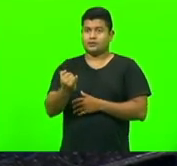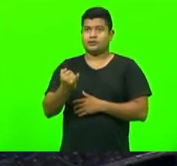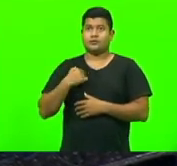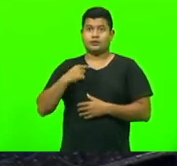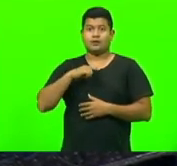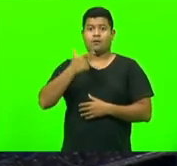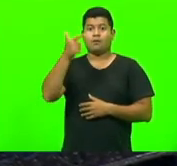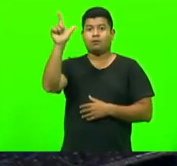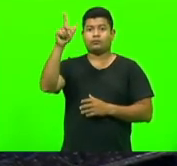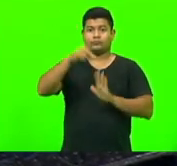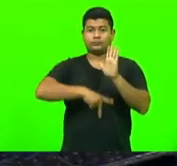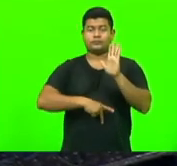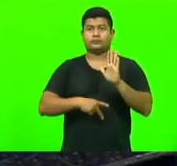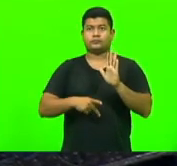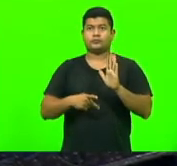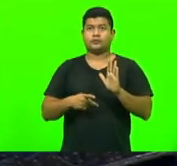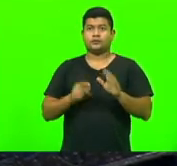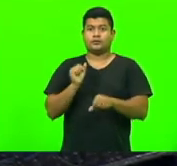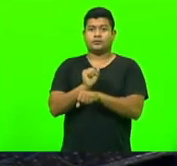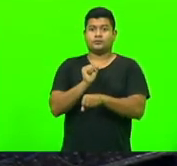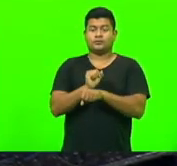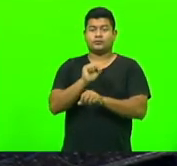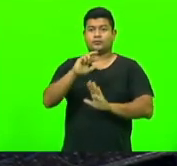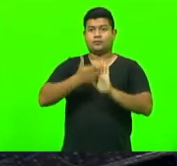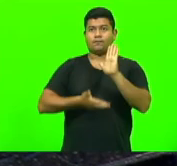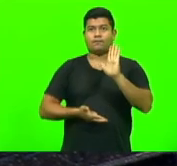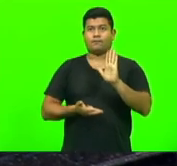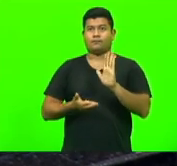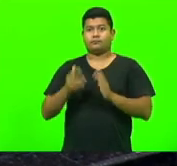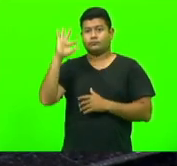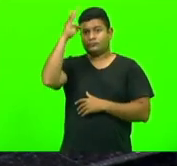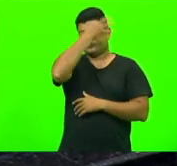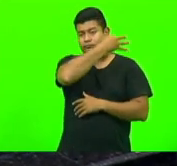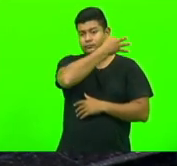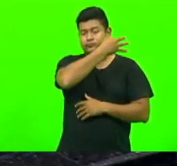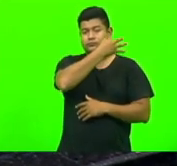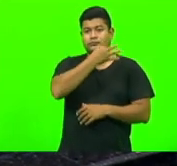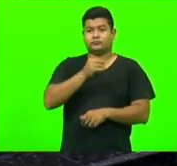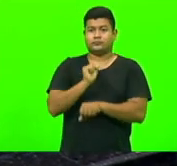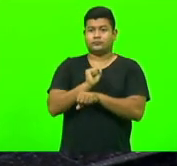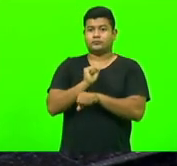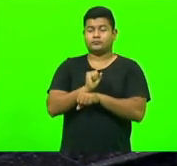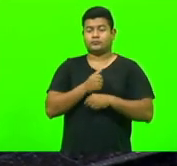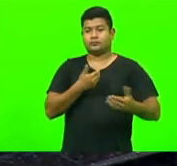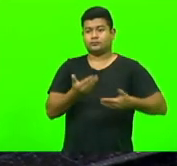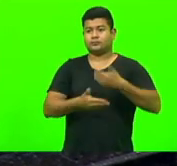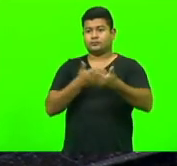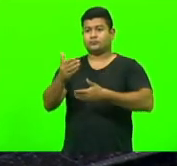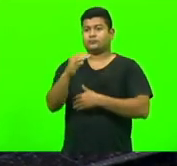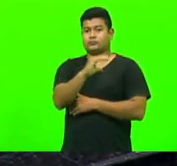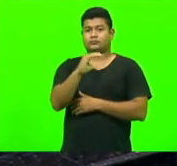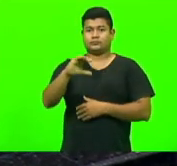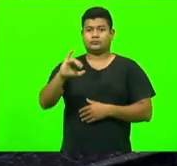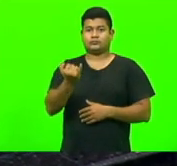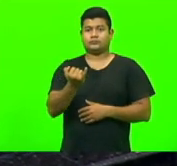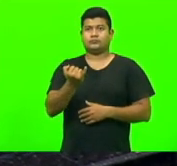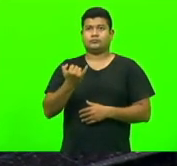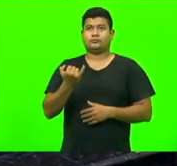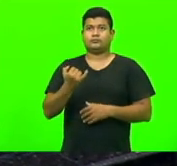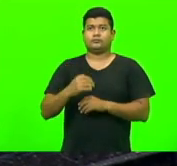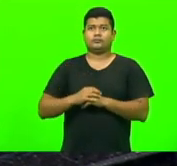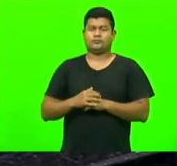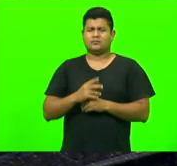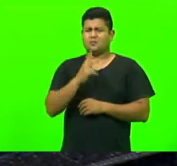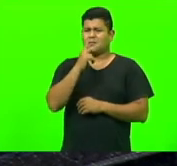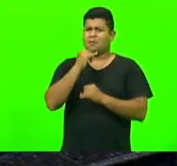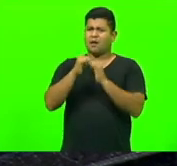está aguardando o relatório do deputado Fabiano, do PT, também tramitando na CCJ, de um teor muito